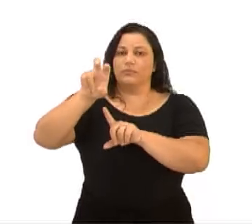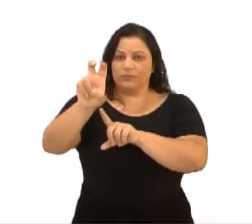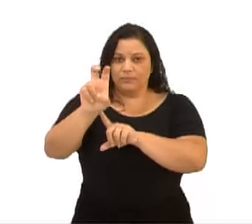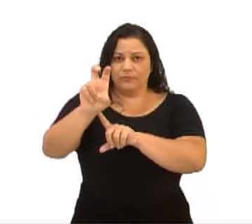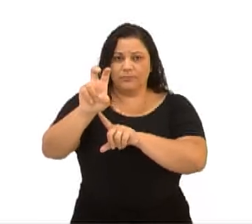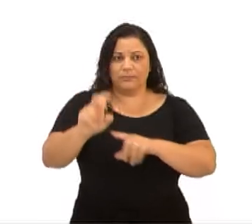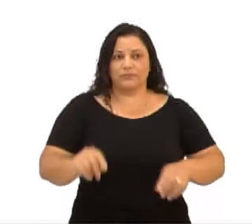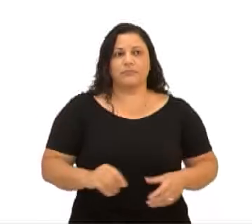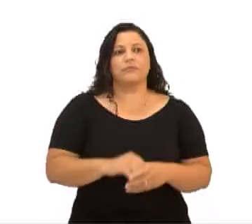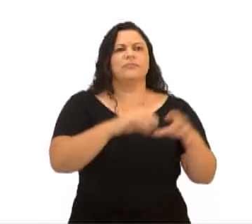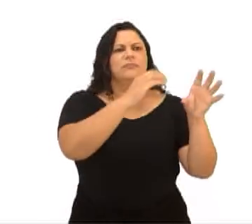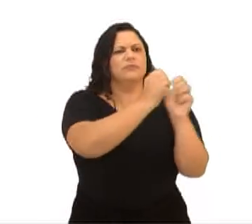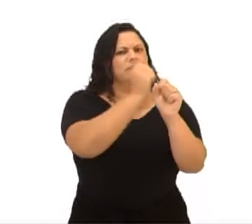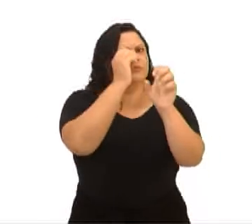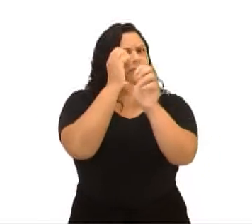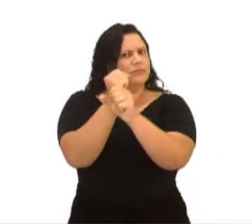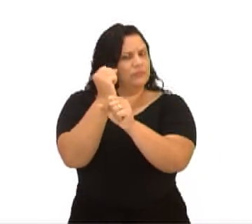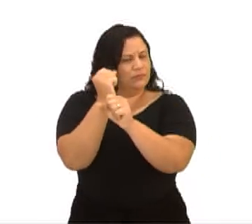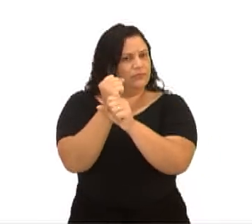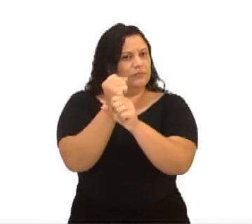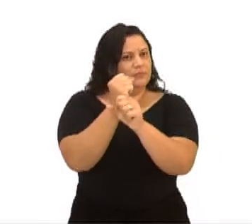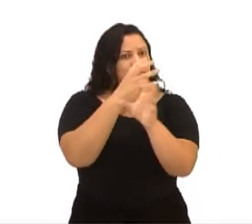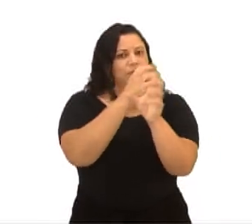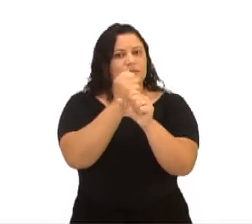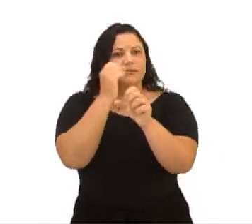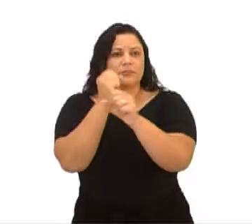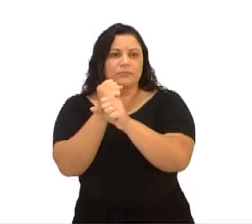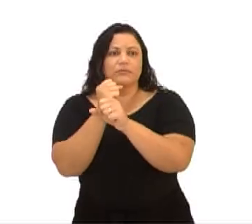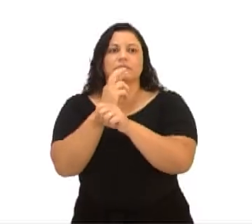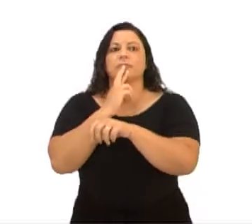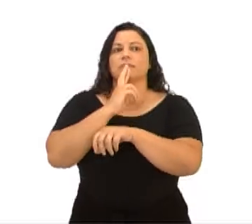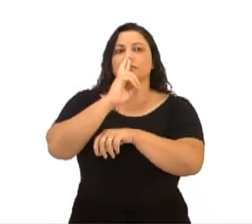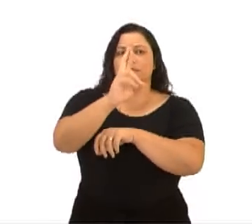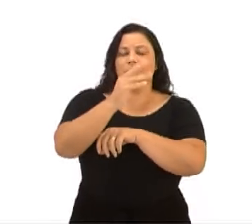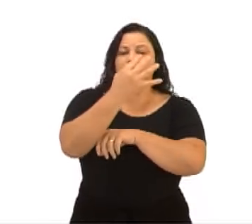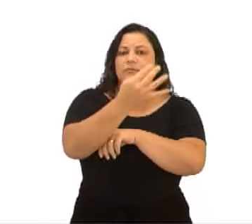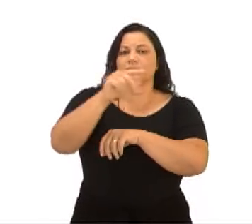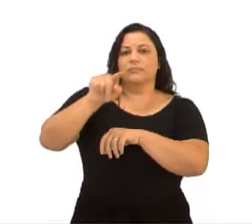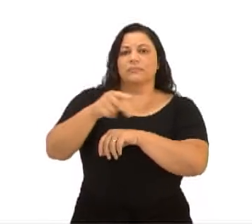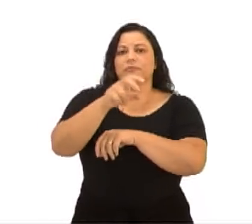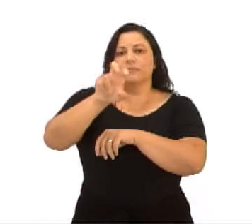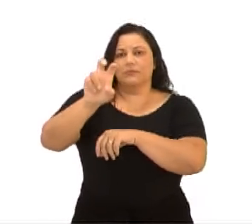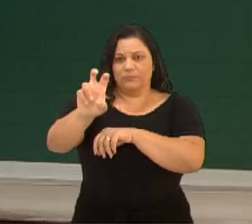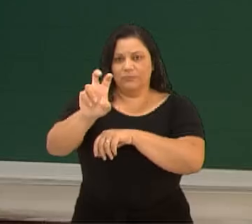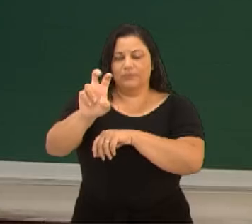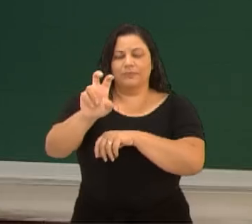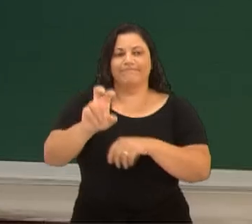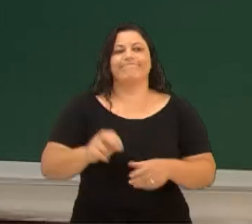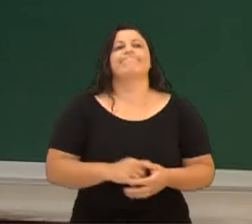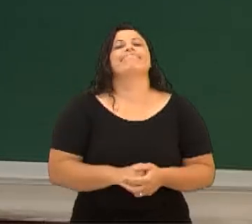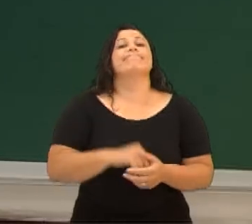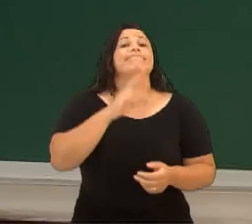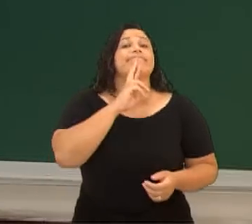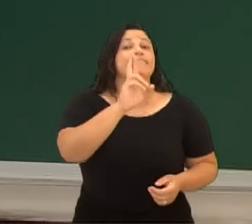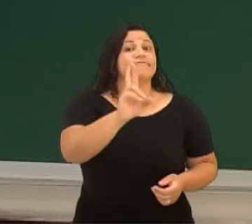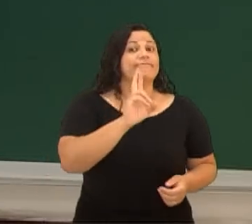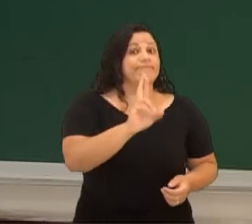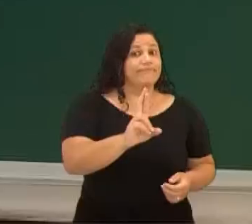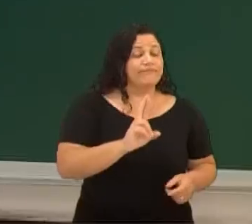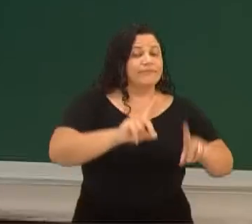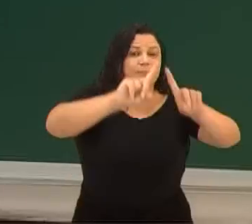metros. Somando 3 mais 1,5, a gente encontra o 4,5. E resolvendo